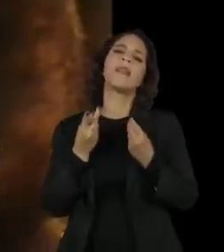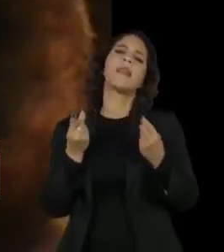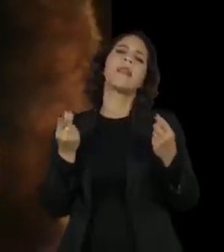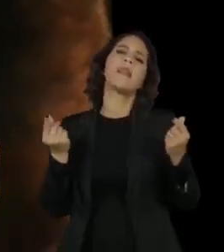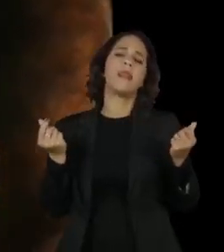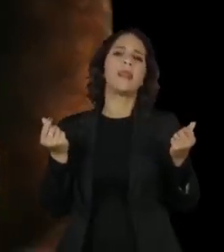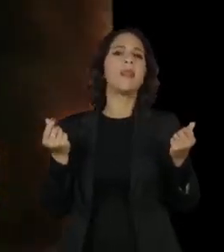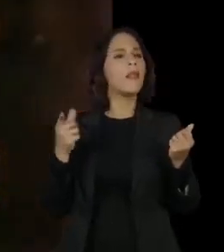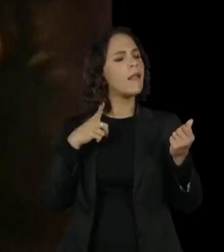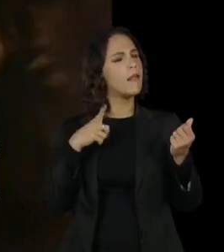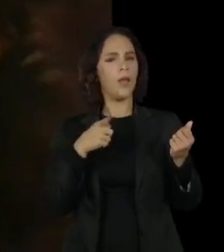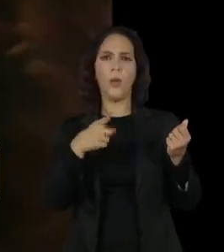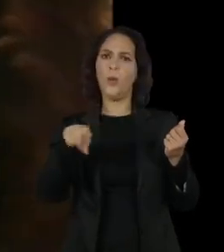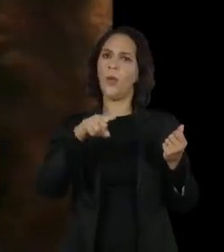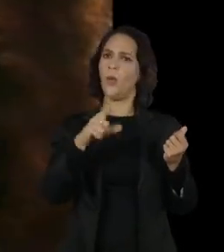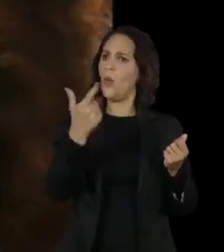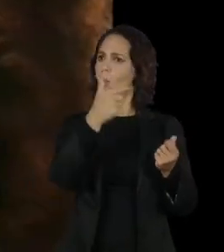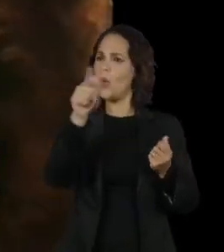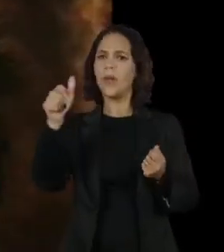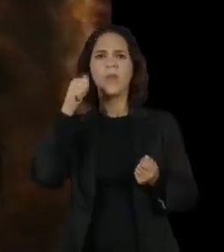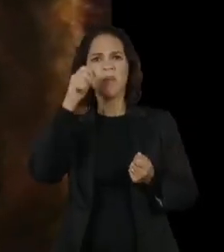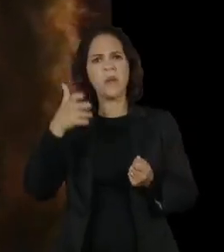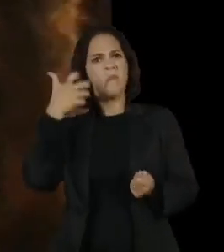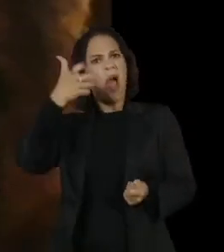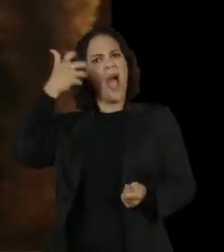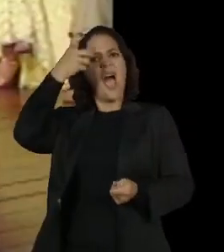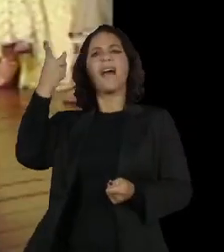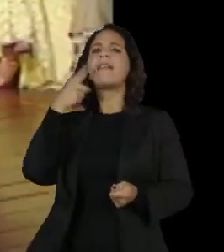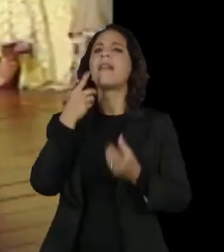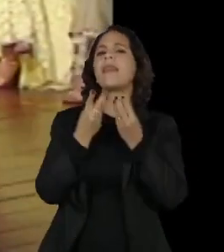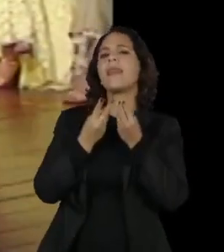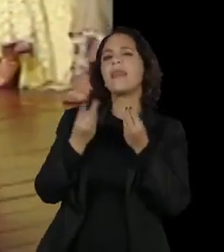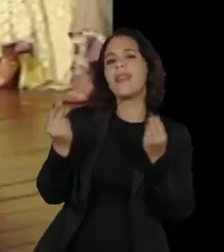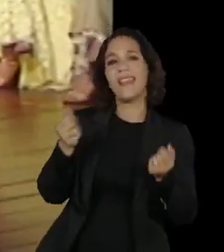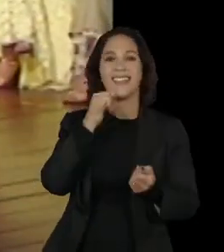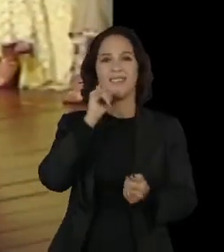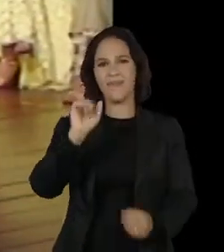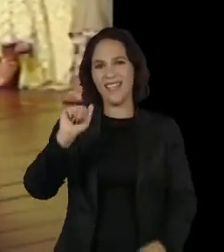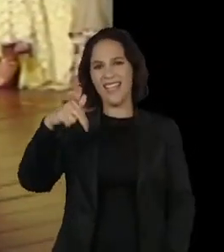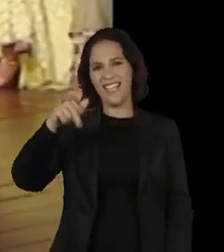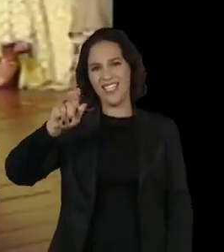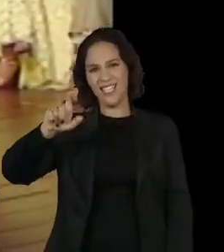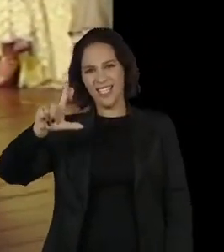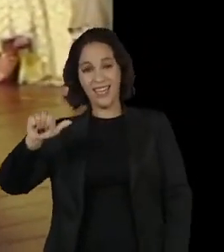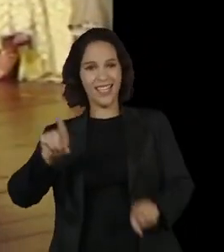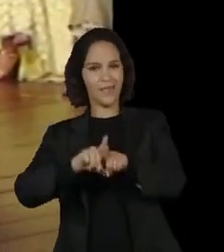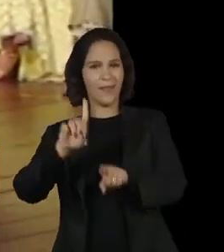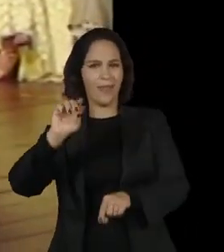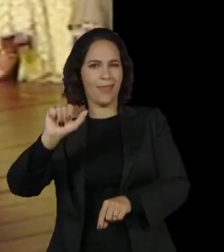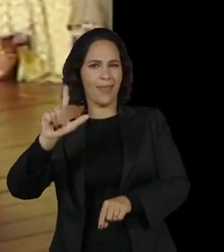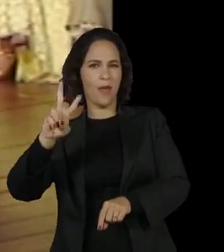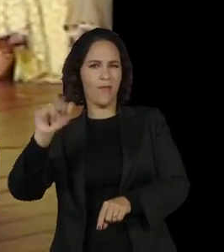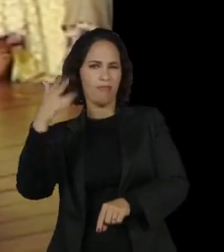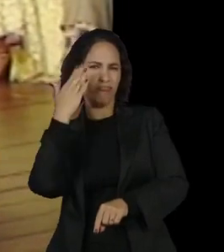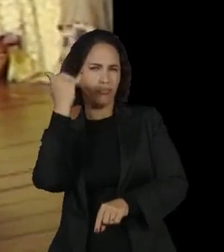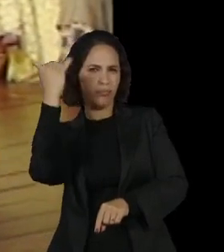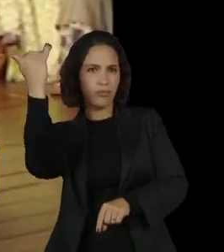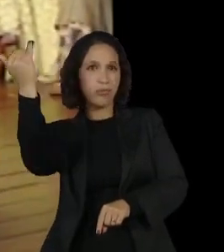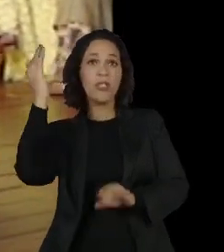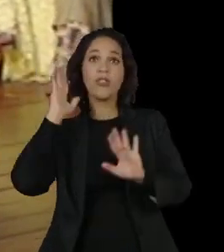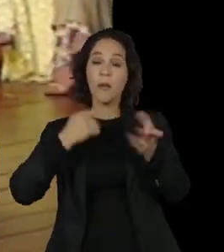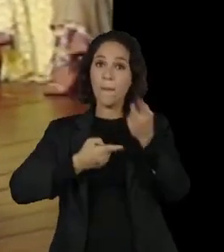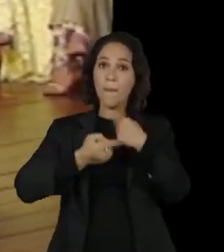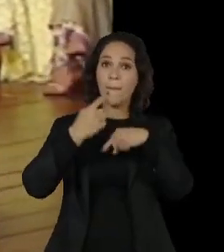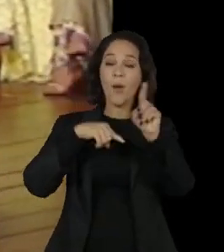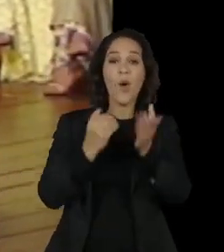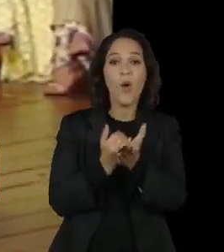às interpretações poderosas de outras cantoras da época, como Ângela Maria e Dalva de Oliveira. Já era um grande sucesso quando chegou a